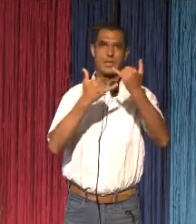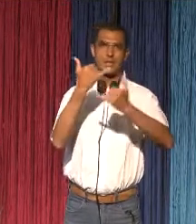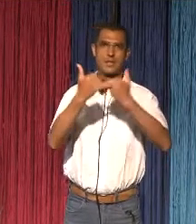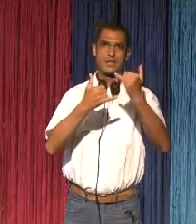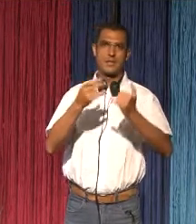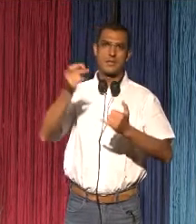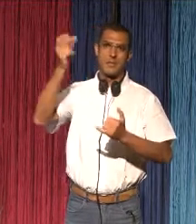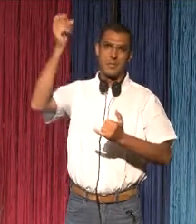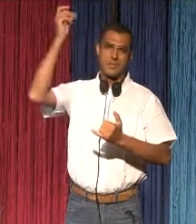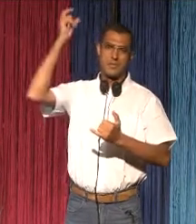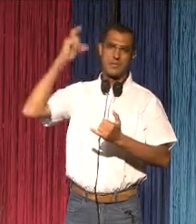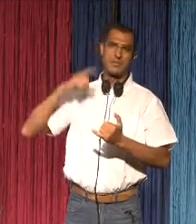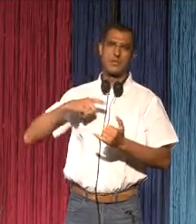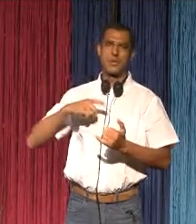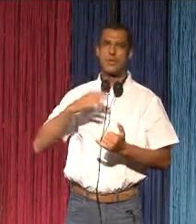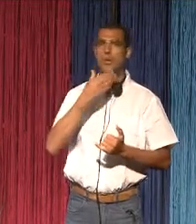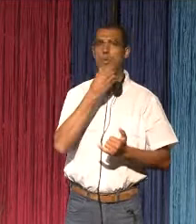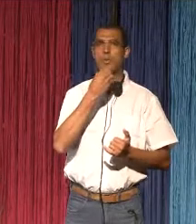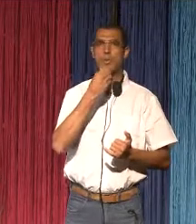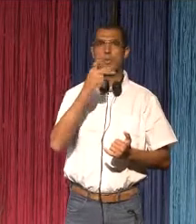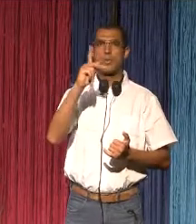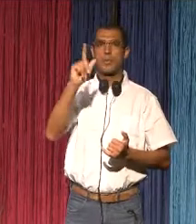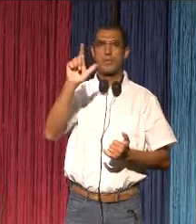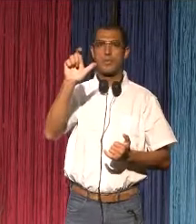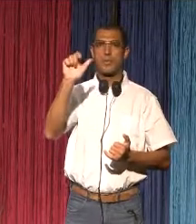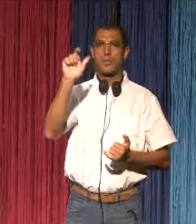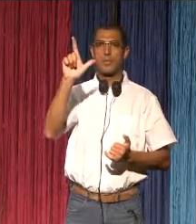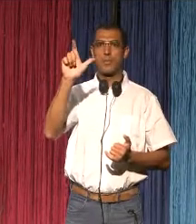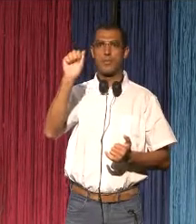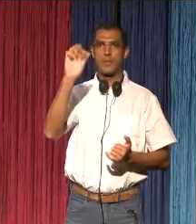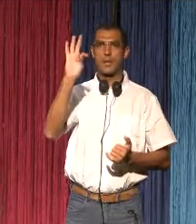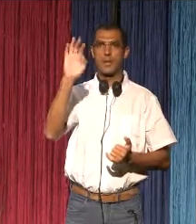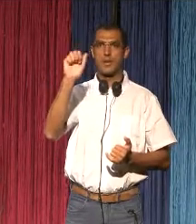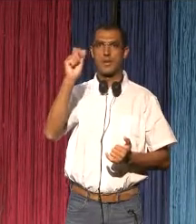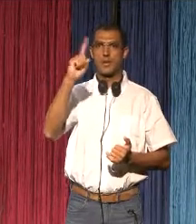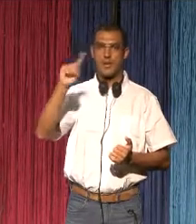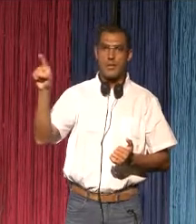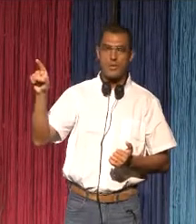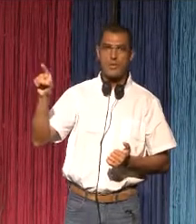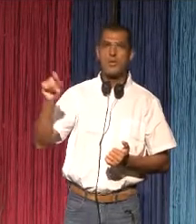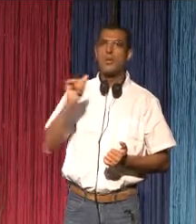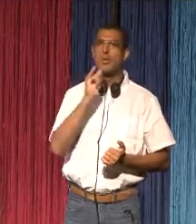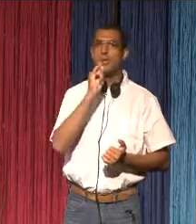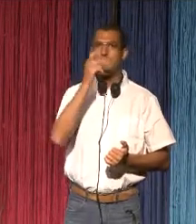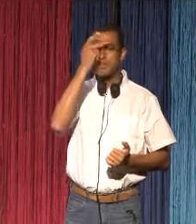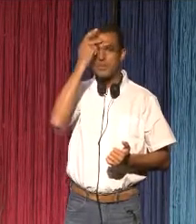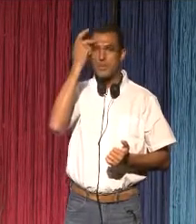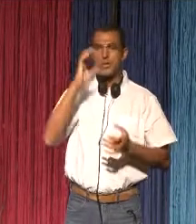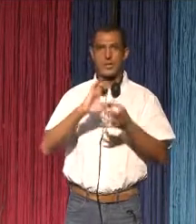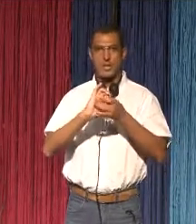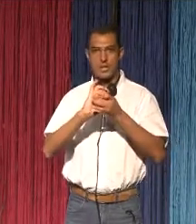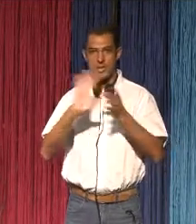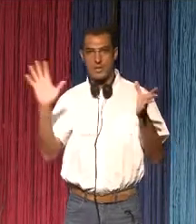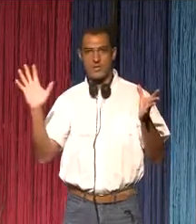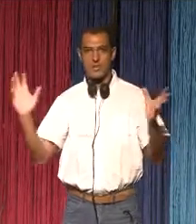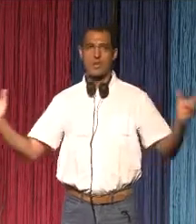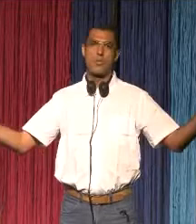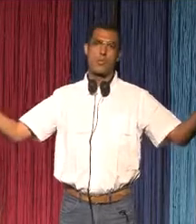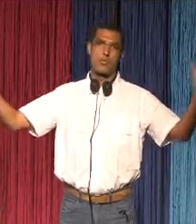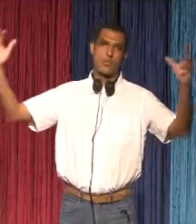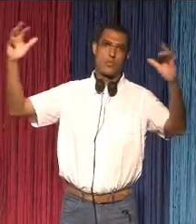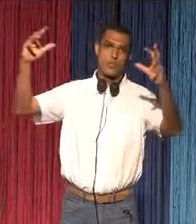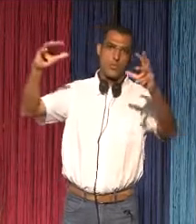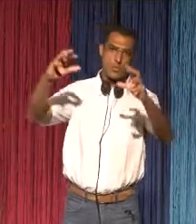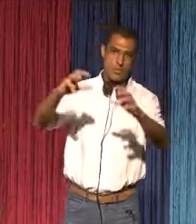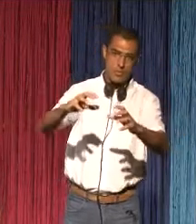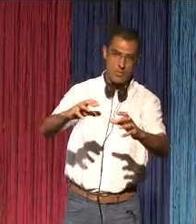academia de Platão, qual que era o grande divertimento? As pessoas livres, né, se juntarem com um